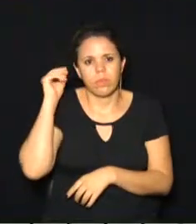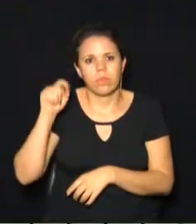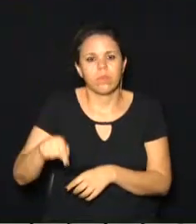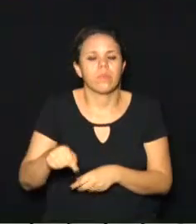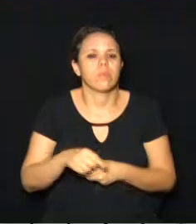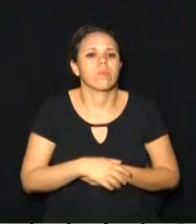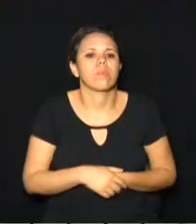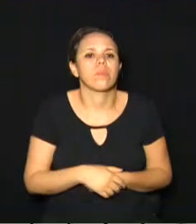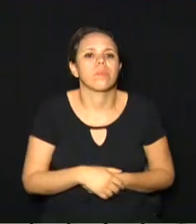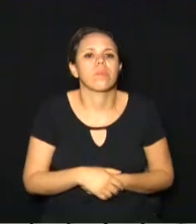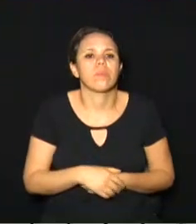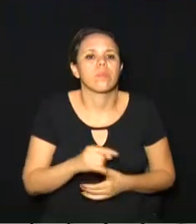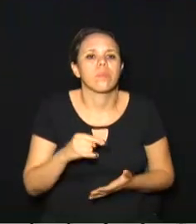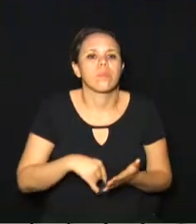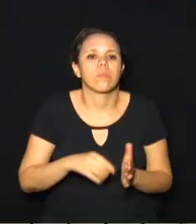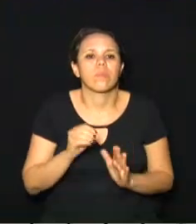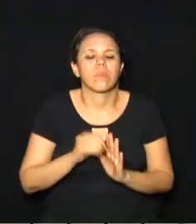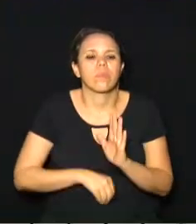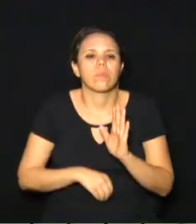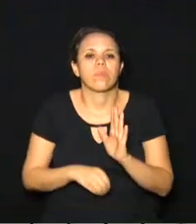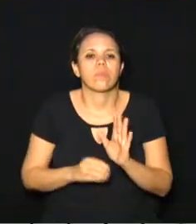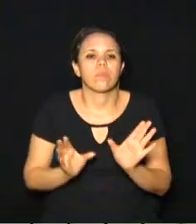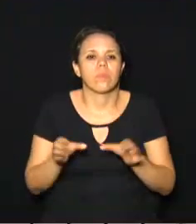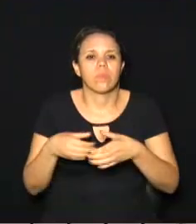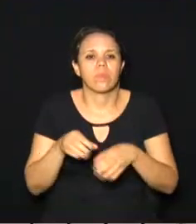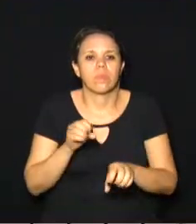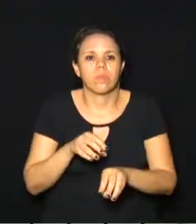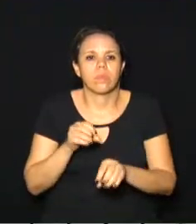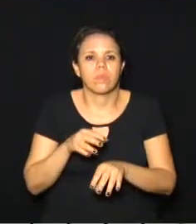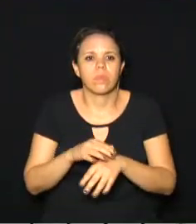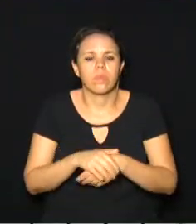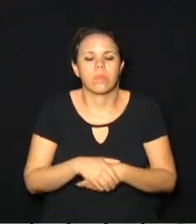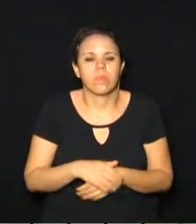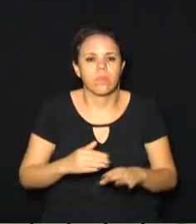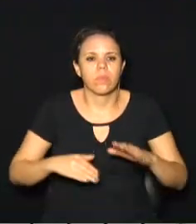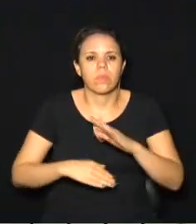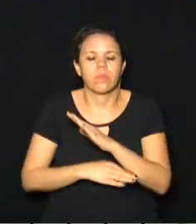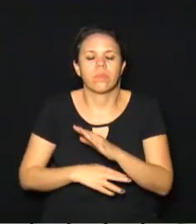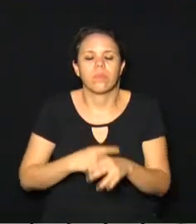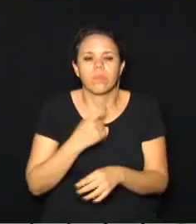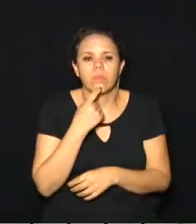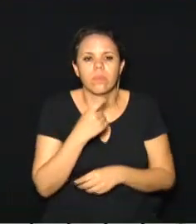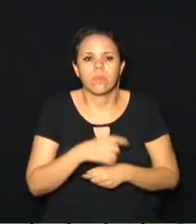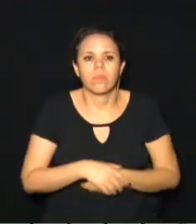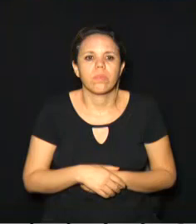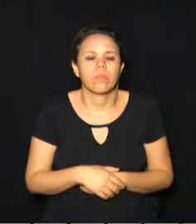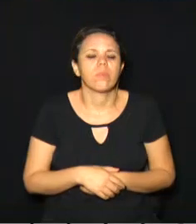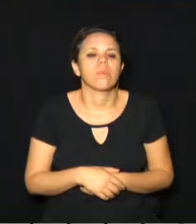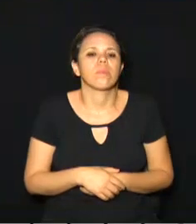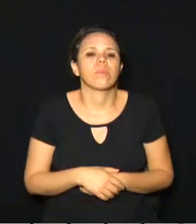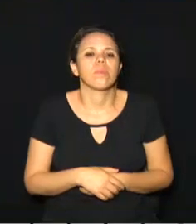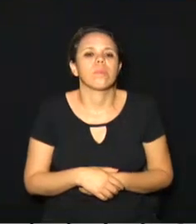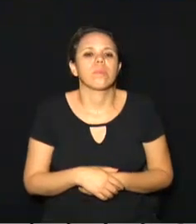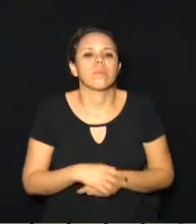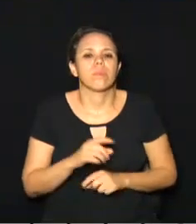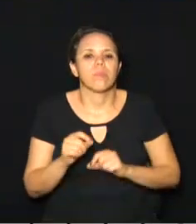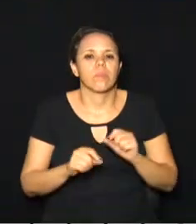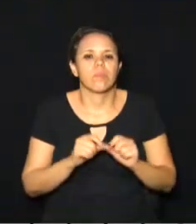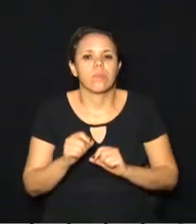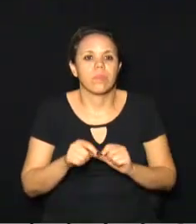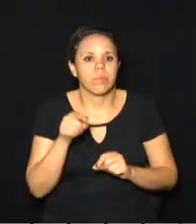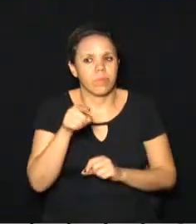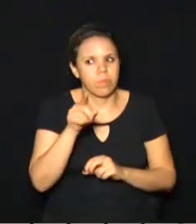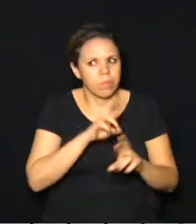debate público oficial da Comissão de Educação da Câmara Municipal de Campinas, para que o